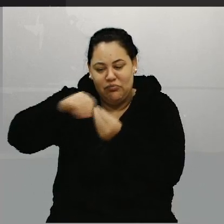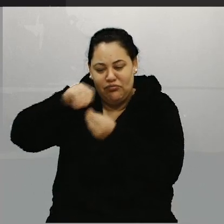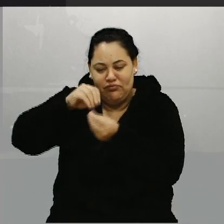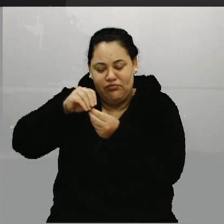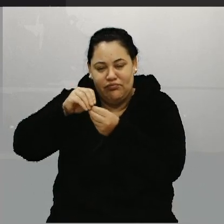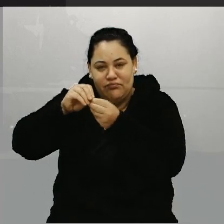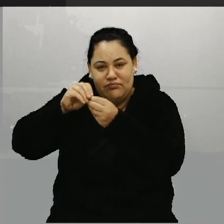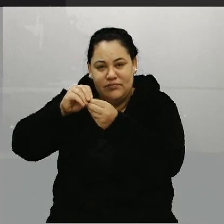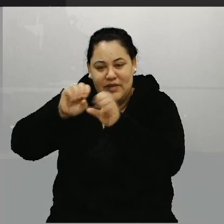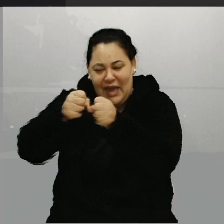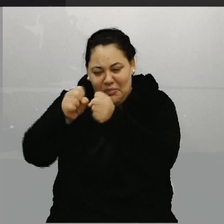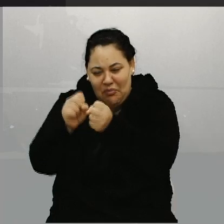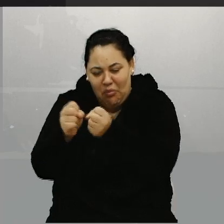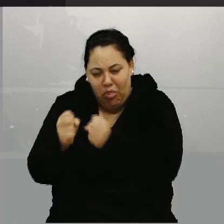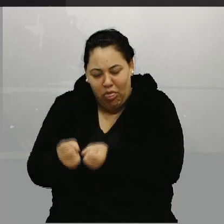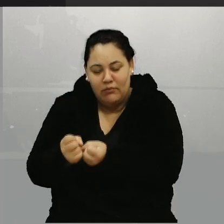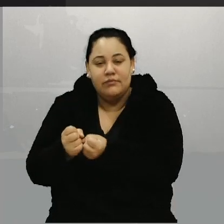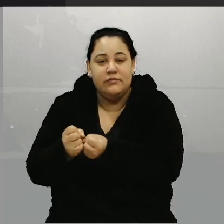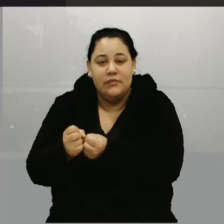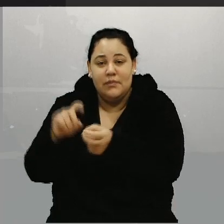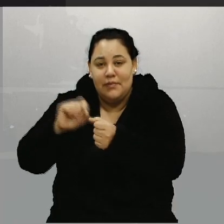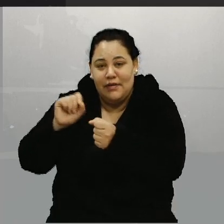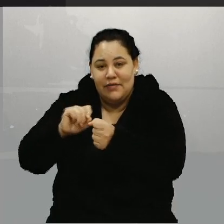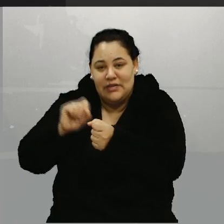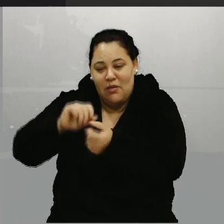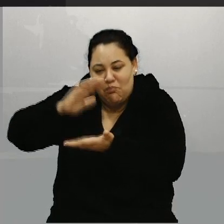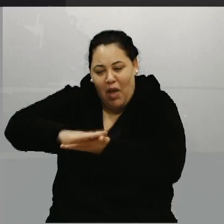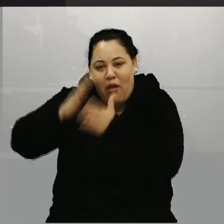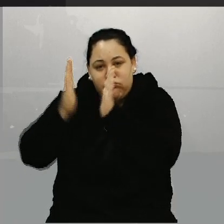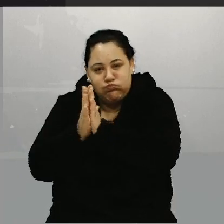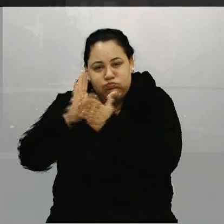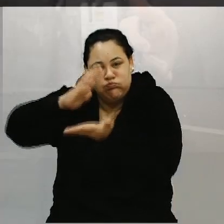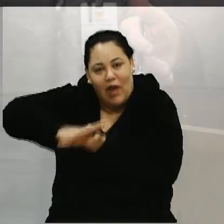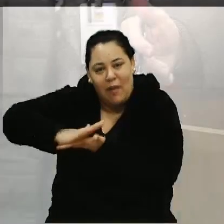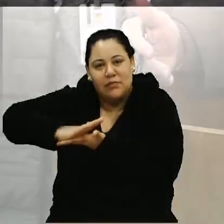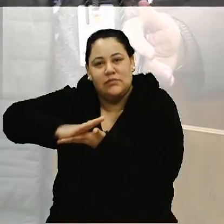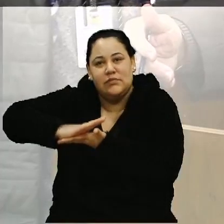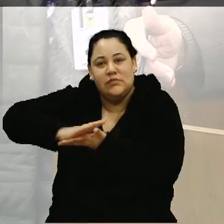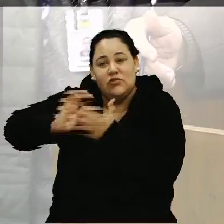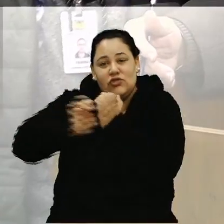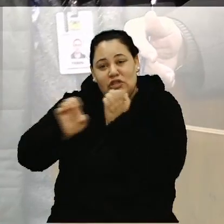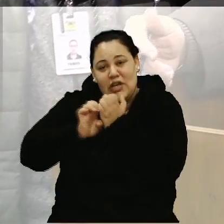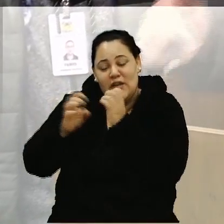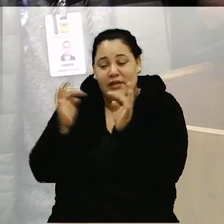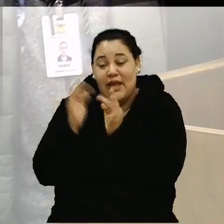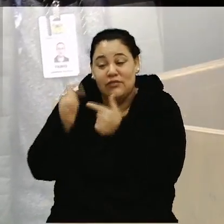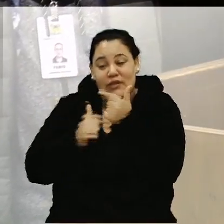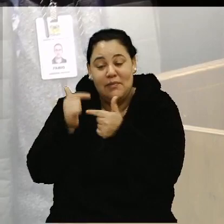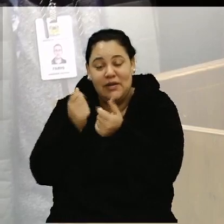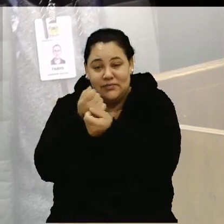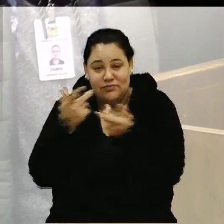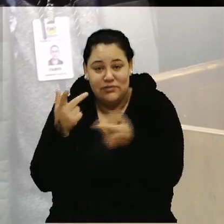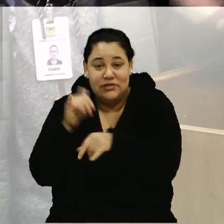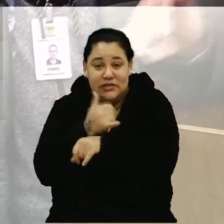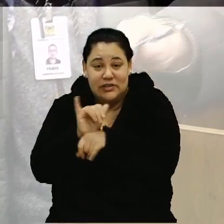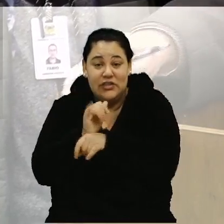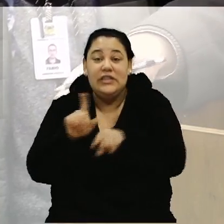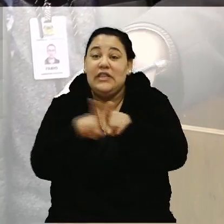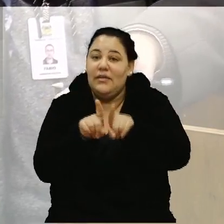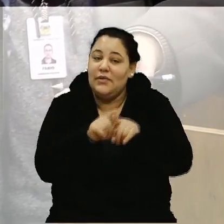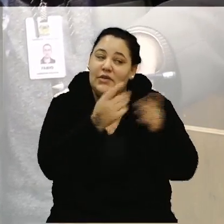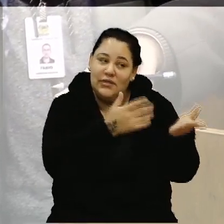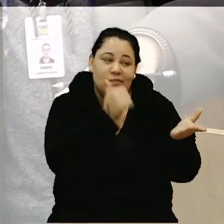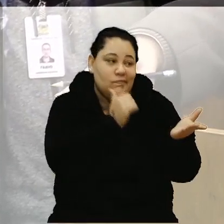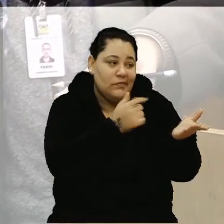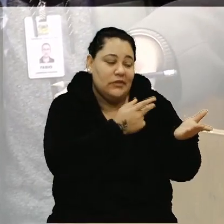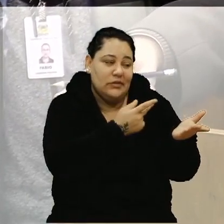eu não entendo muito, mas esses engenheiros e técnicos estão trabalhando nisso. E também, senhora presidente, vamos